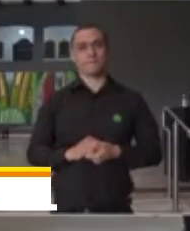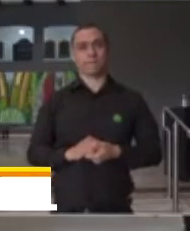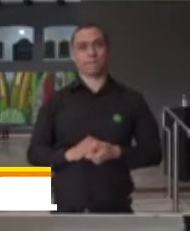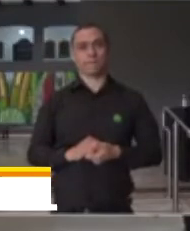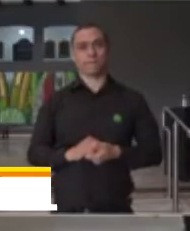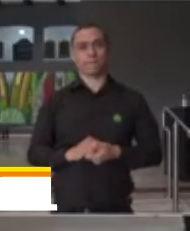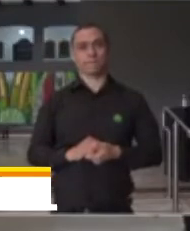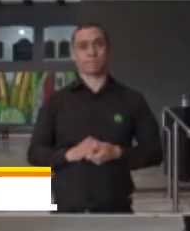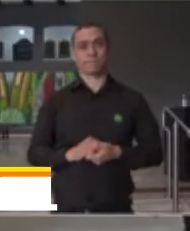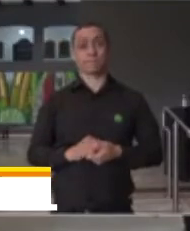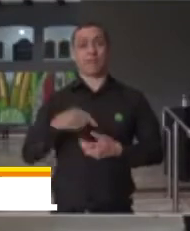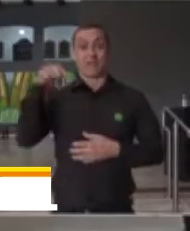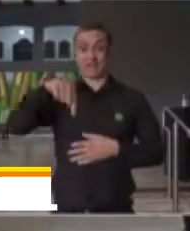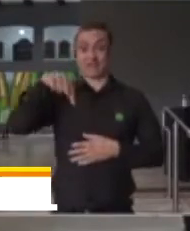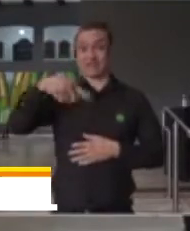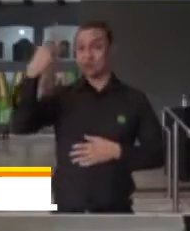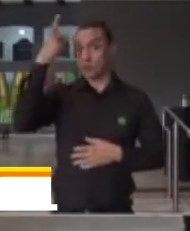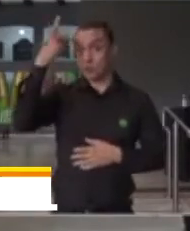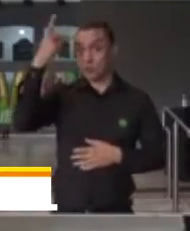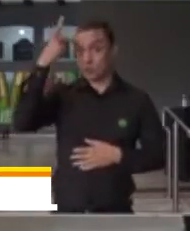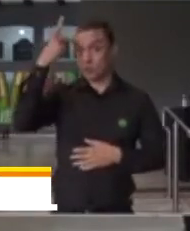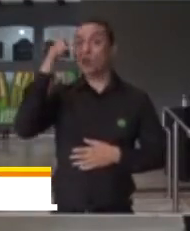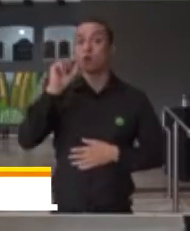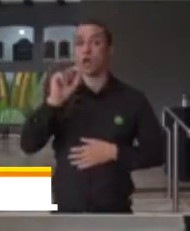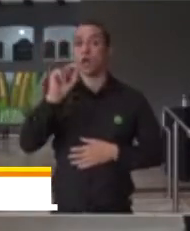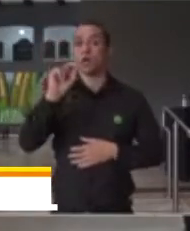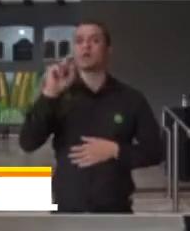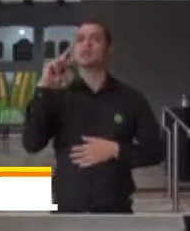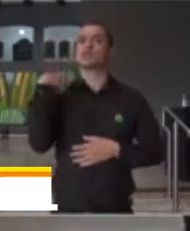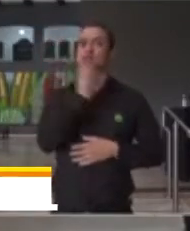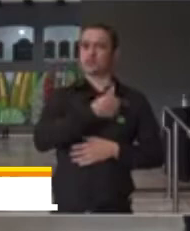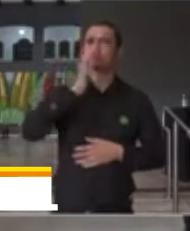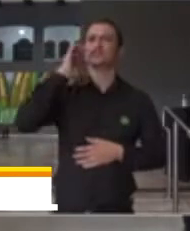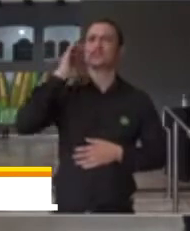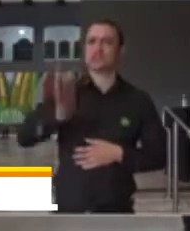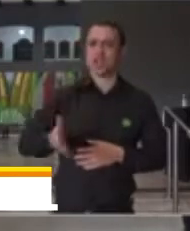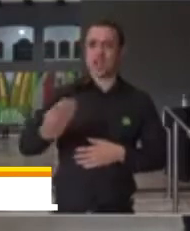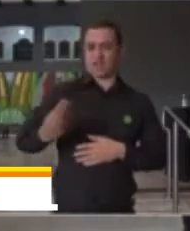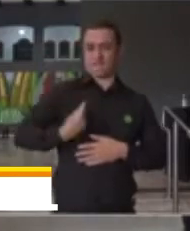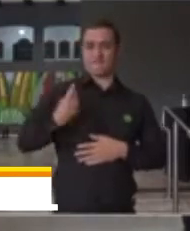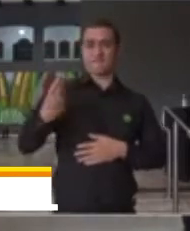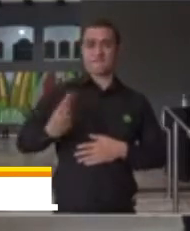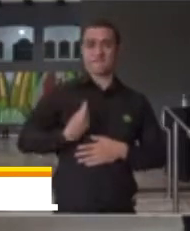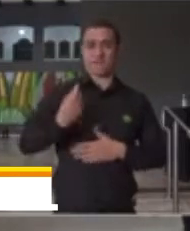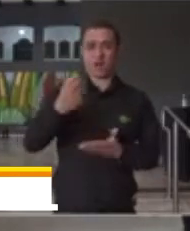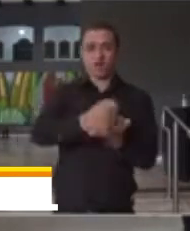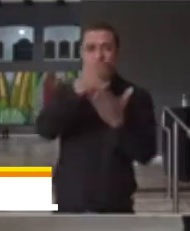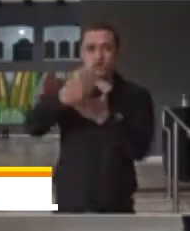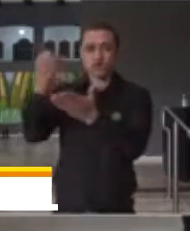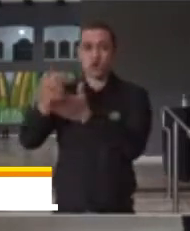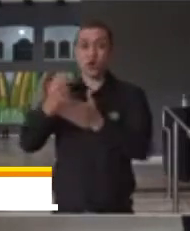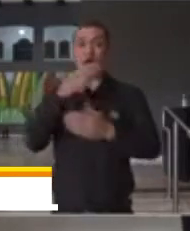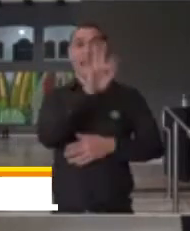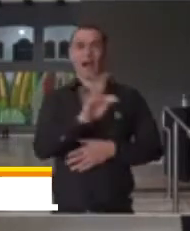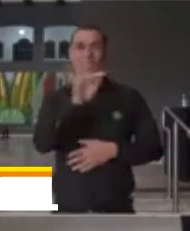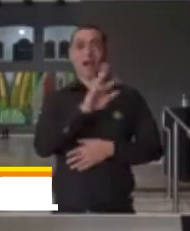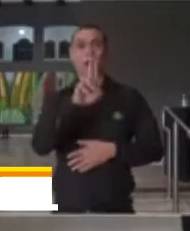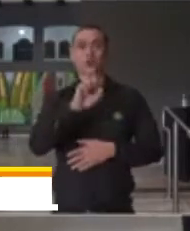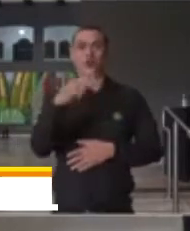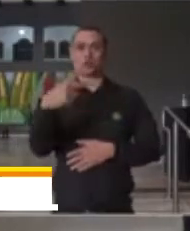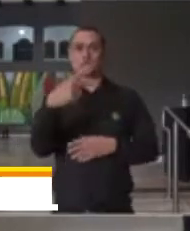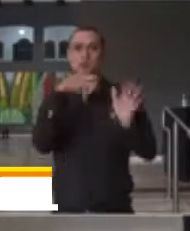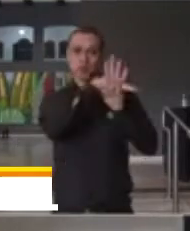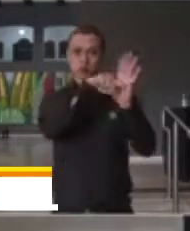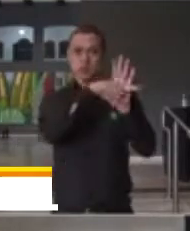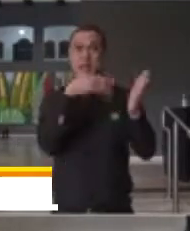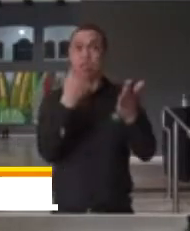e aqui em são paulo estão salvando e os dados da universidade de são paulo